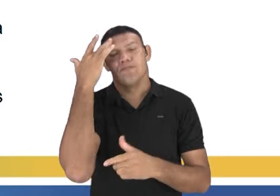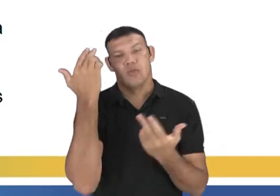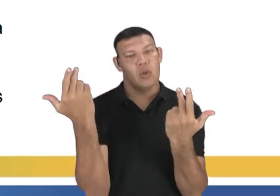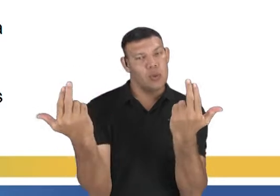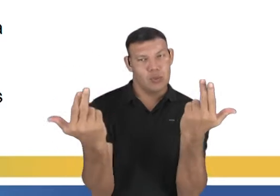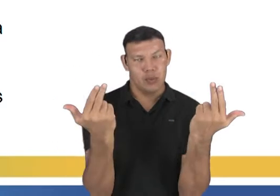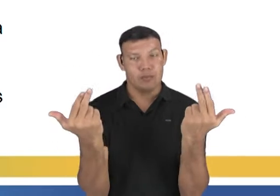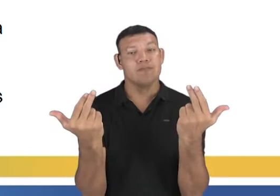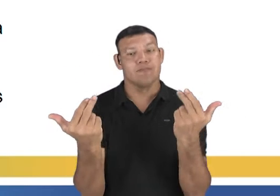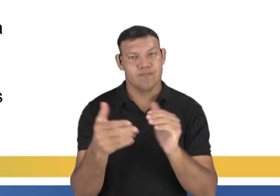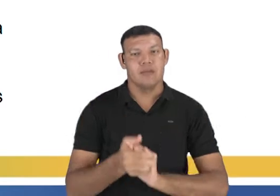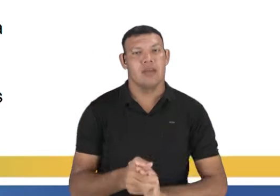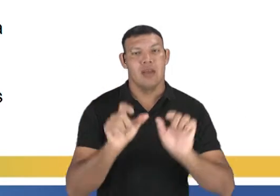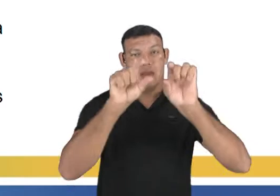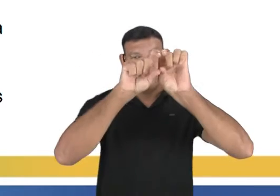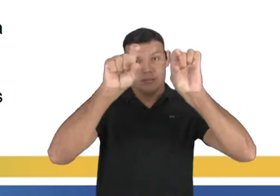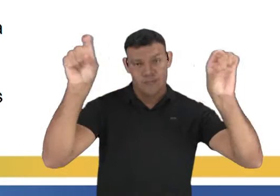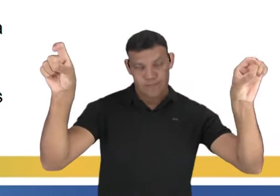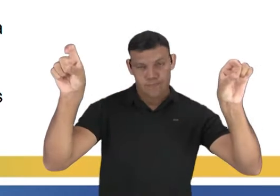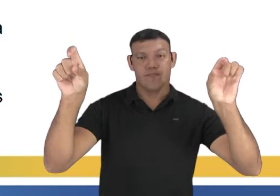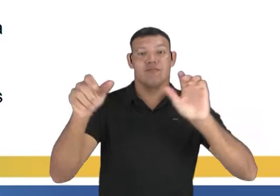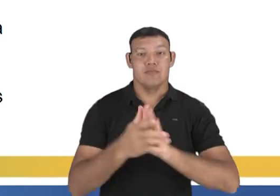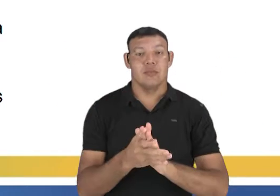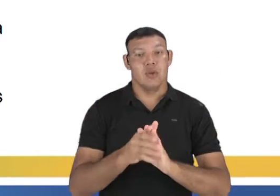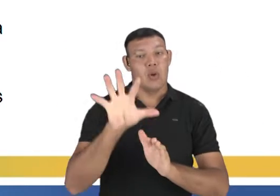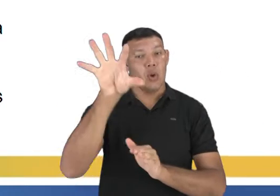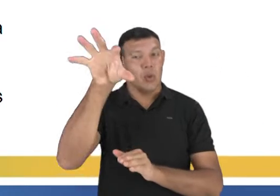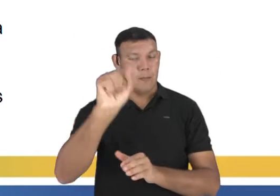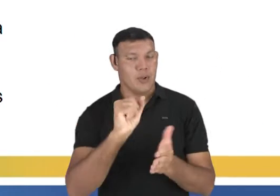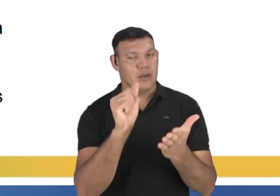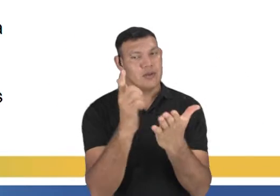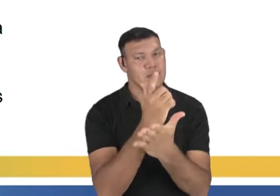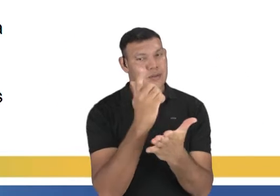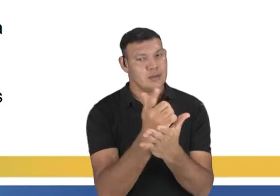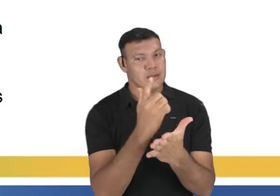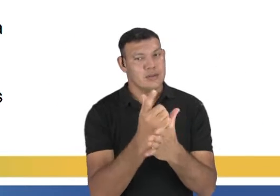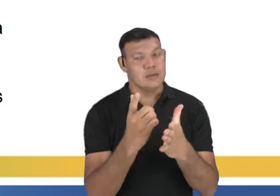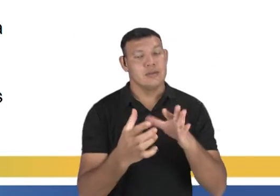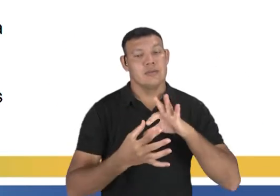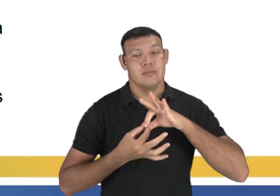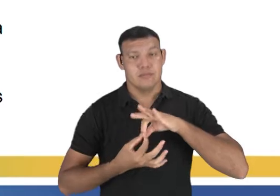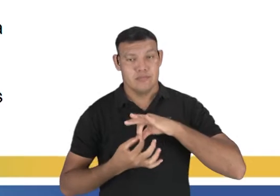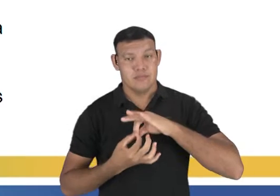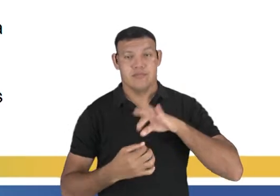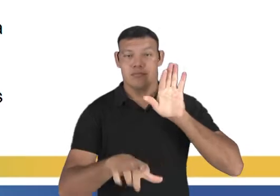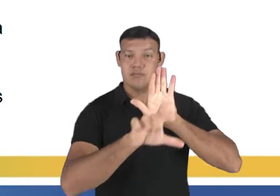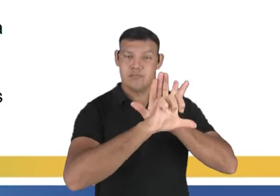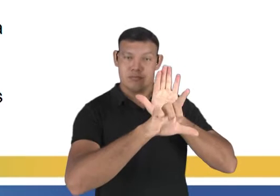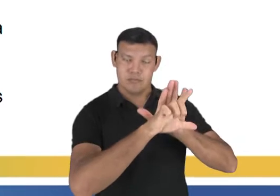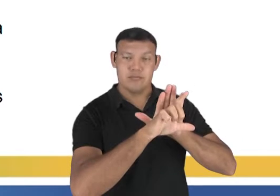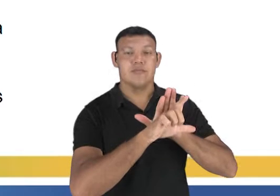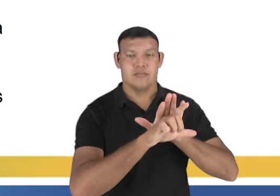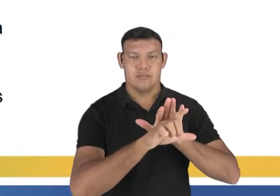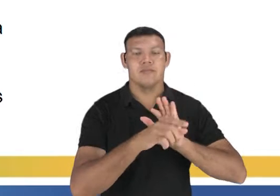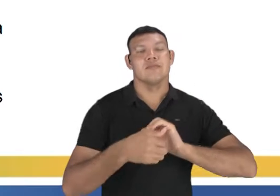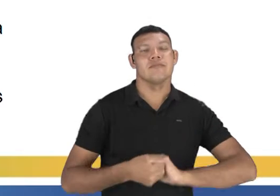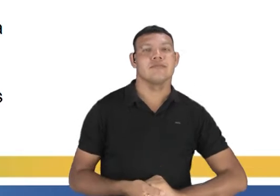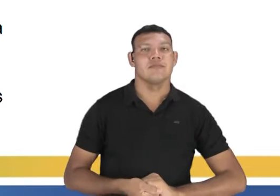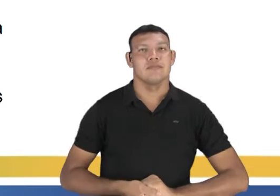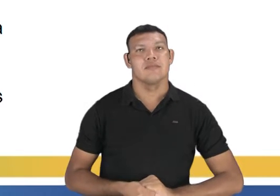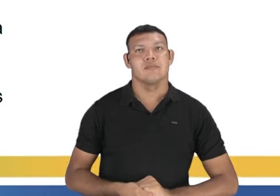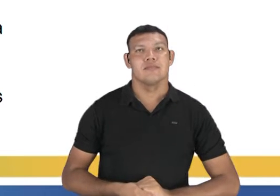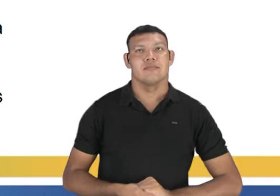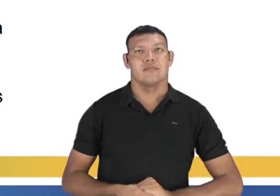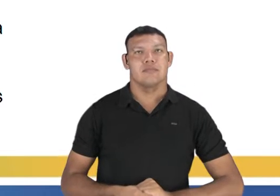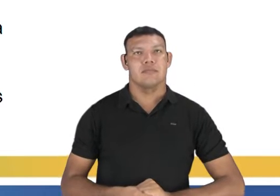poder. O fragmento foi retirado do livro O Espírito das Leis, do autor Montesquieu.